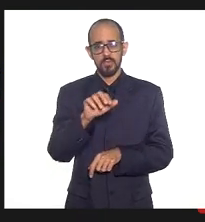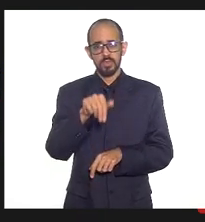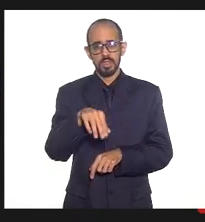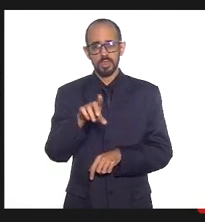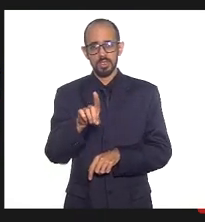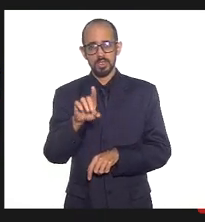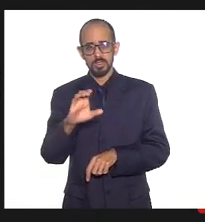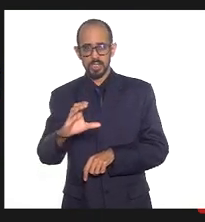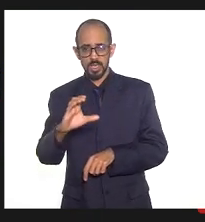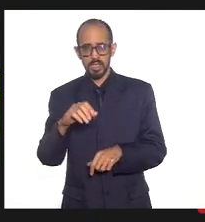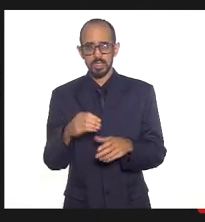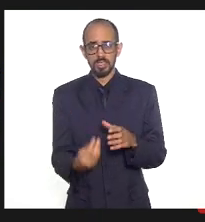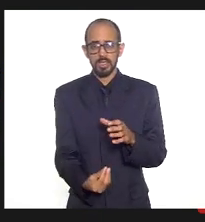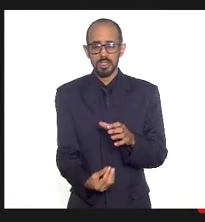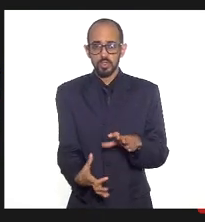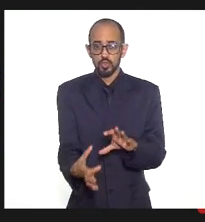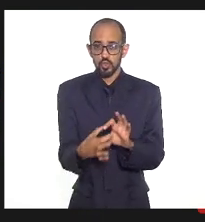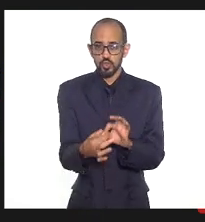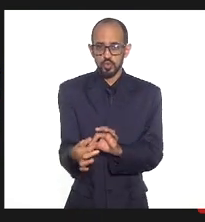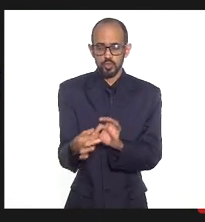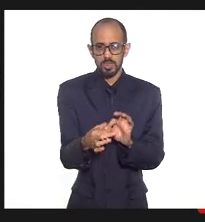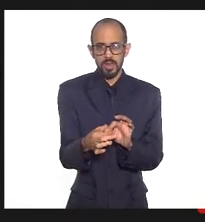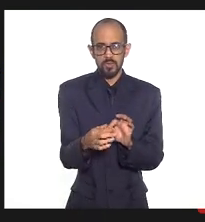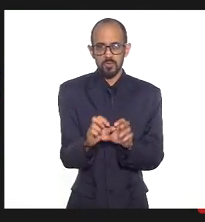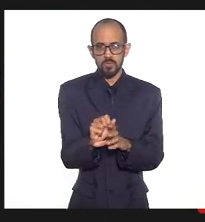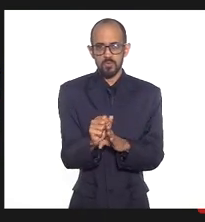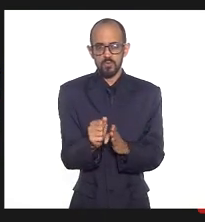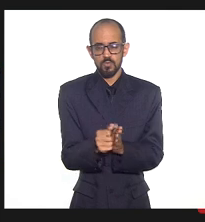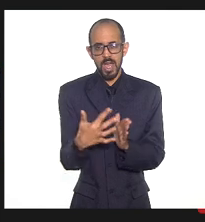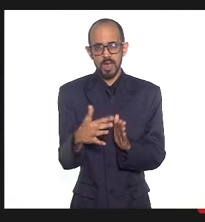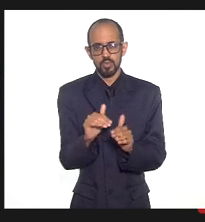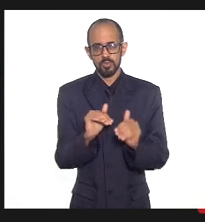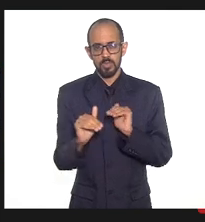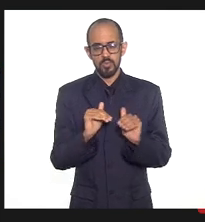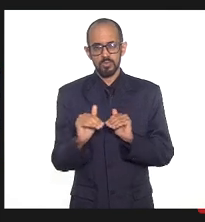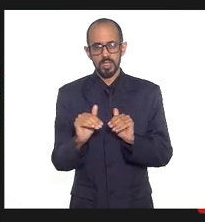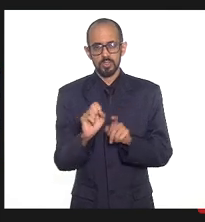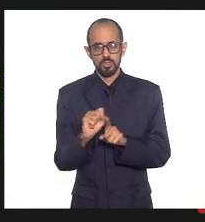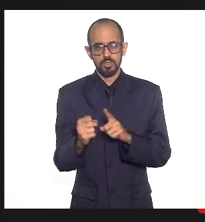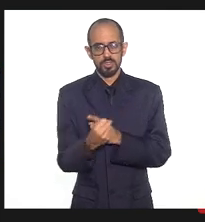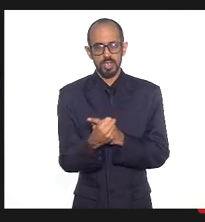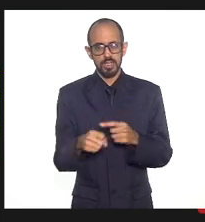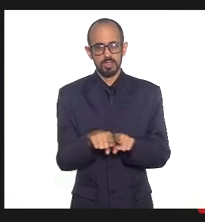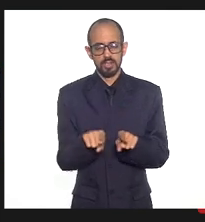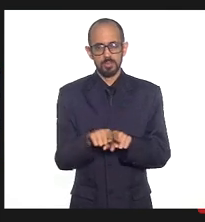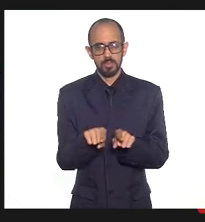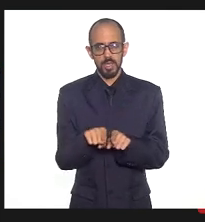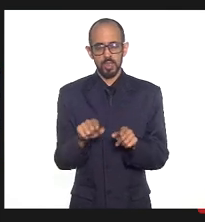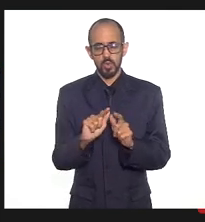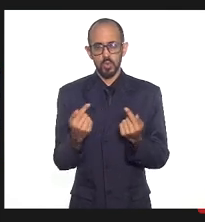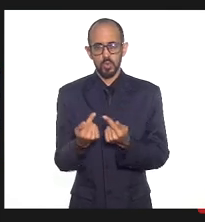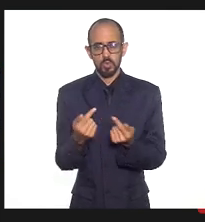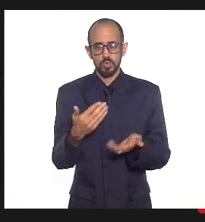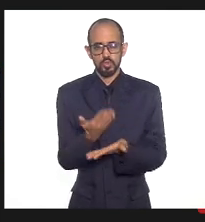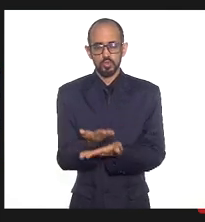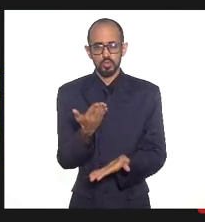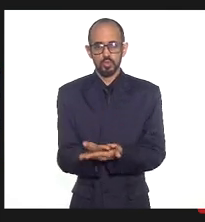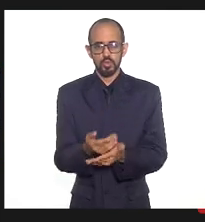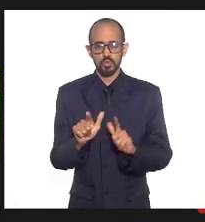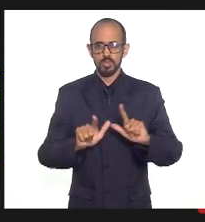congrega tantos movimentos sociais e coletivos, assim como grupos de estudo da mídia,